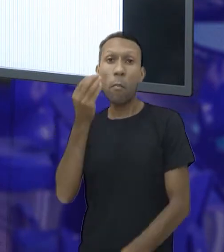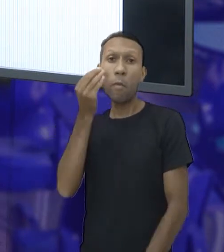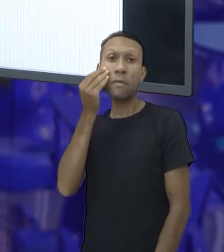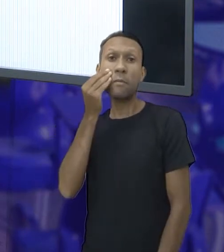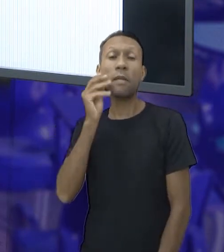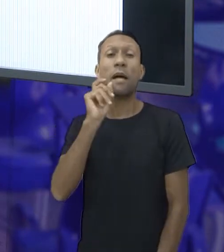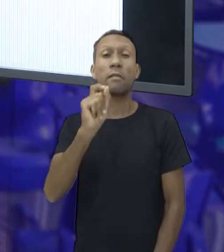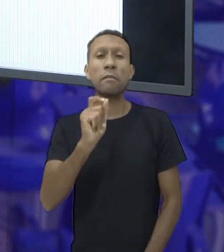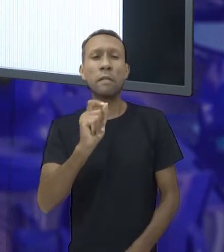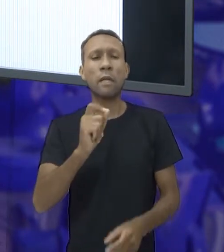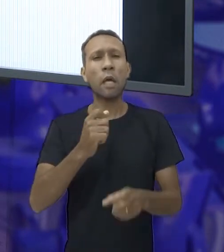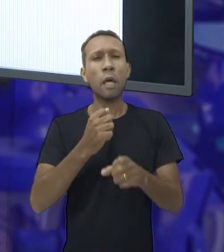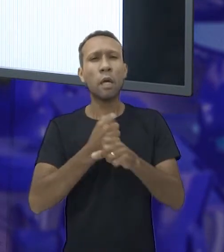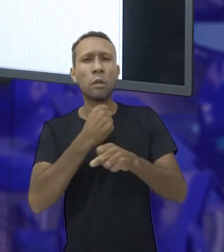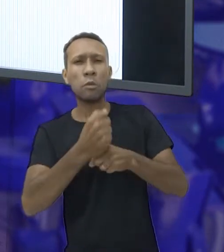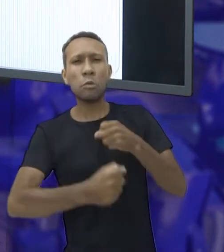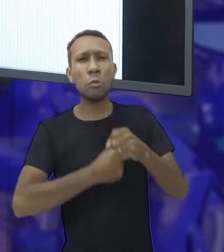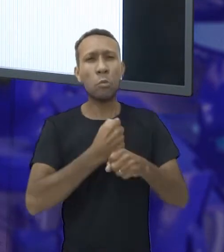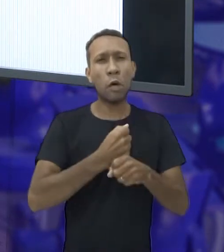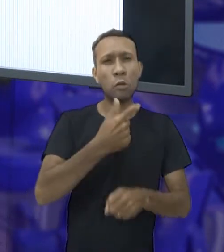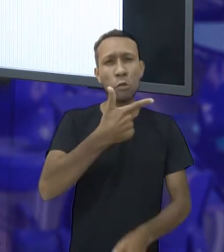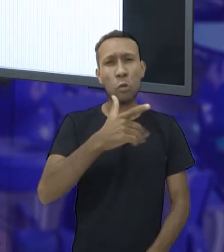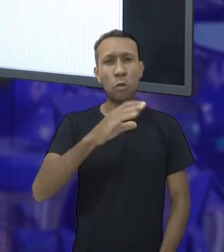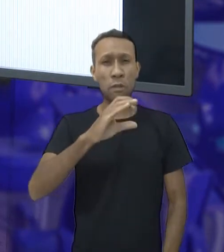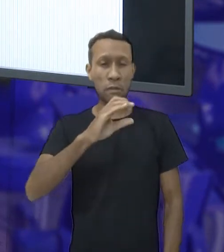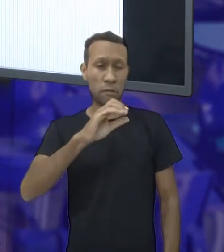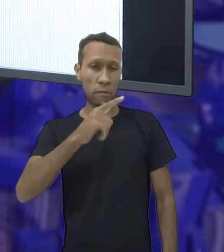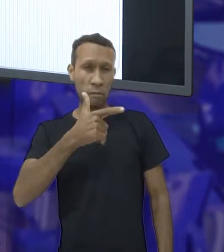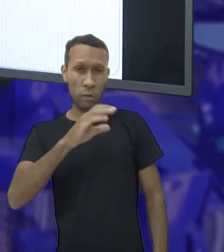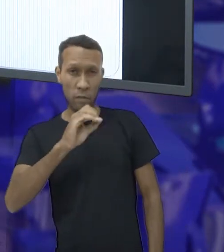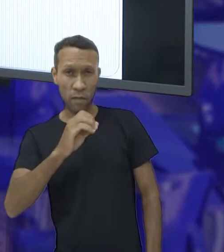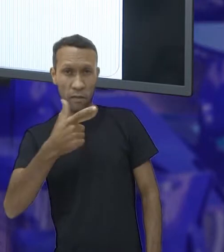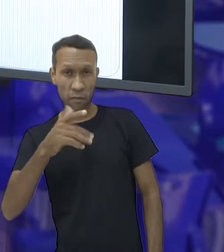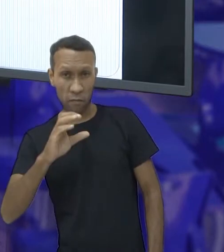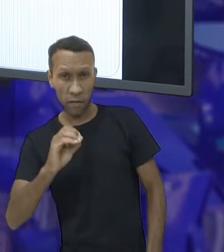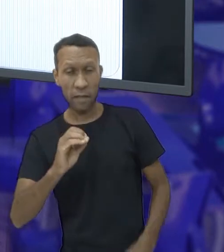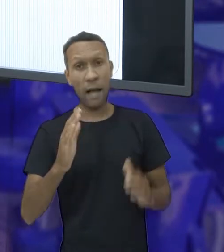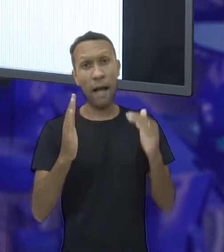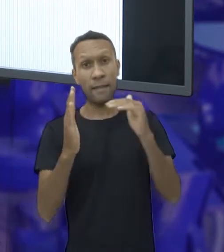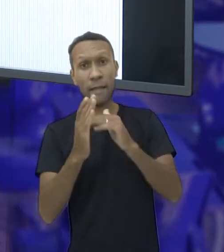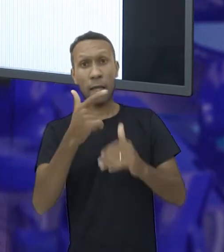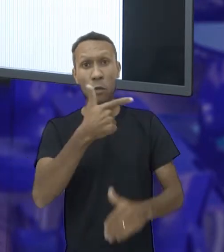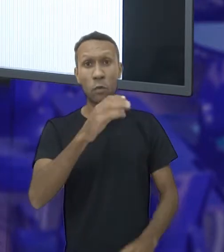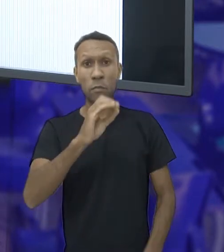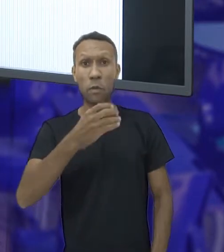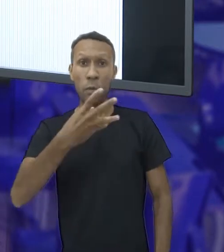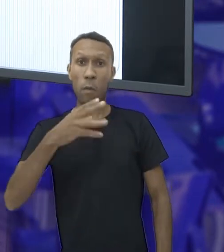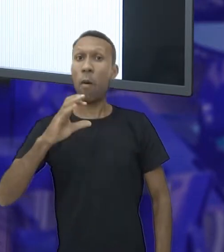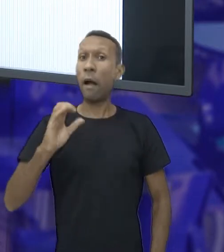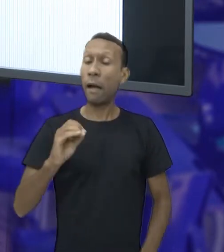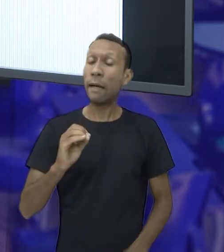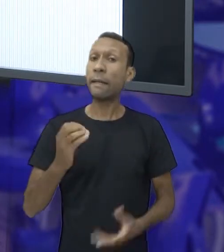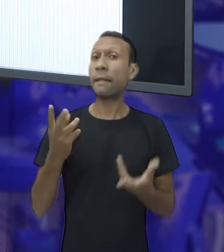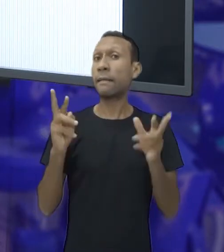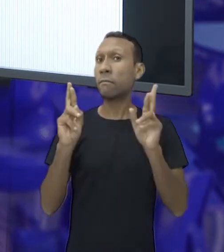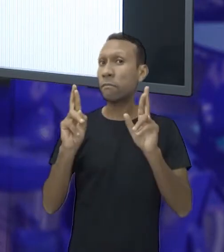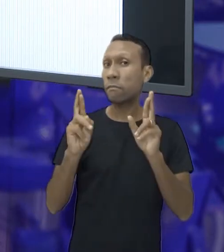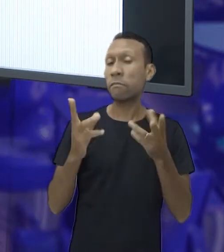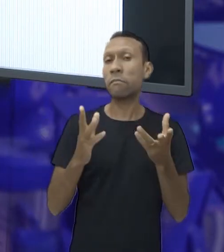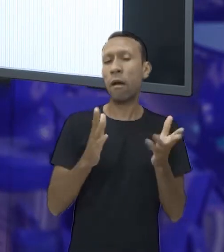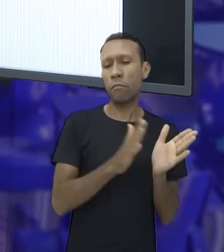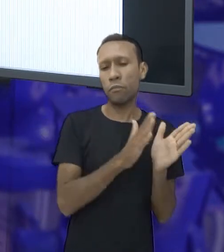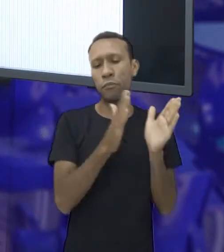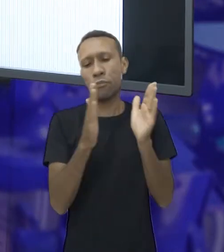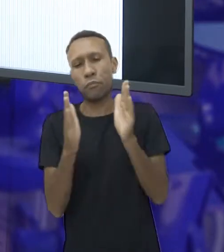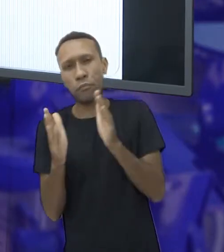que entre 2030 e 2040 nós já estejamos em uma nova fase da Revolução Industrial. Fase essa